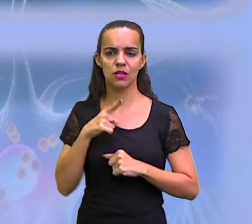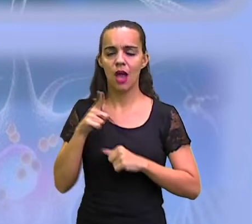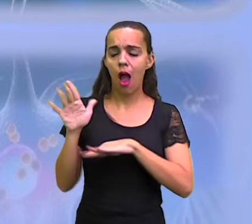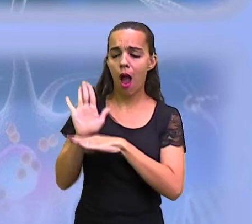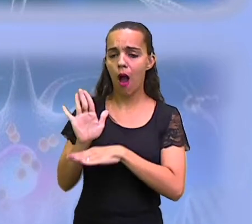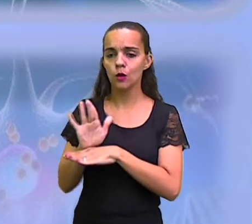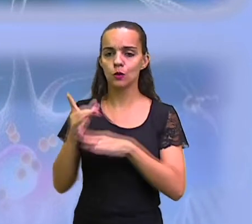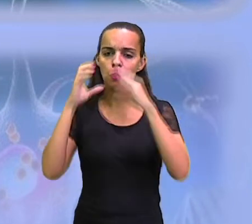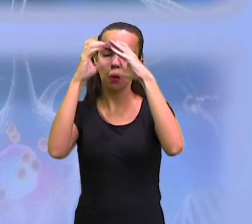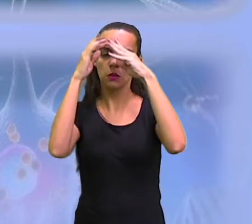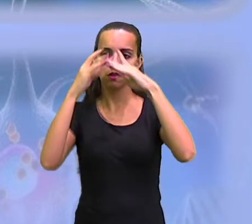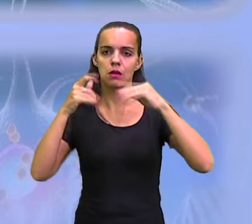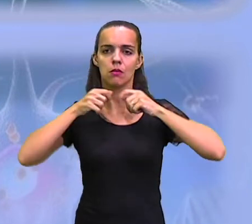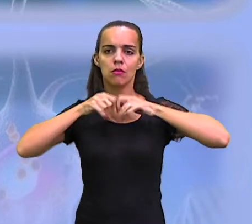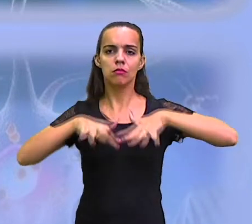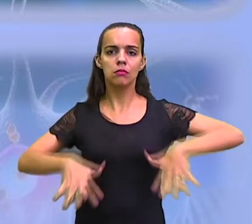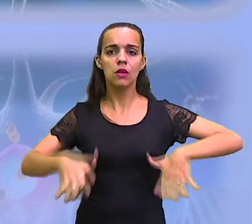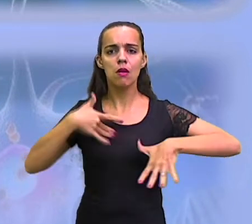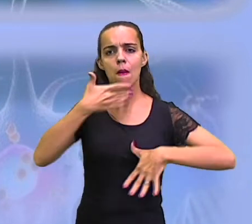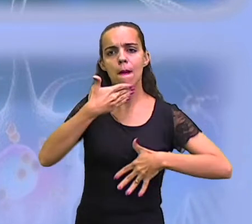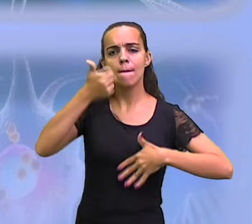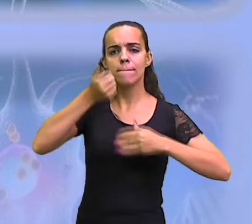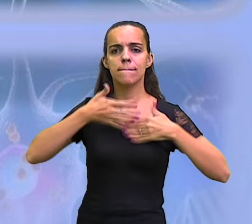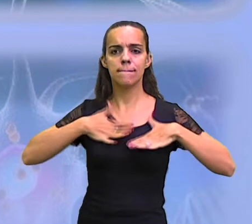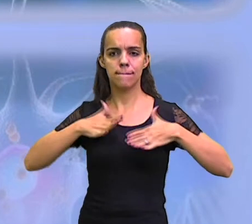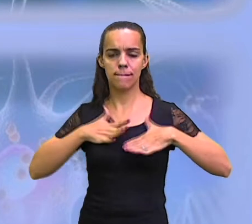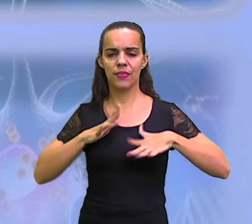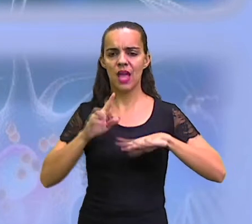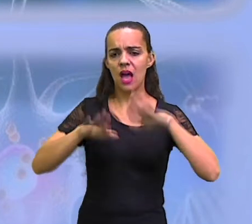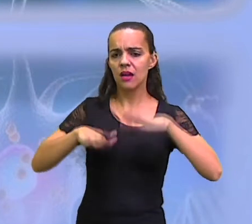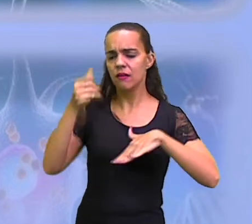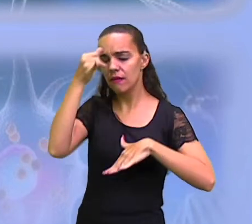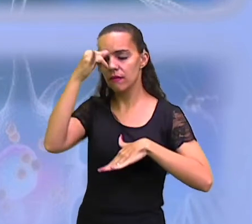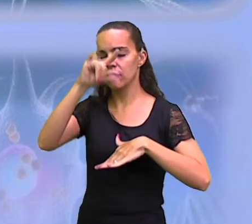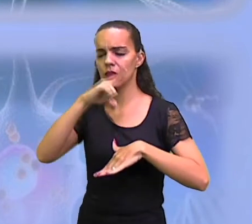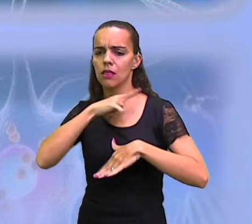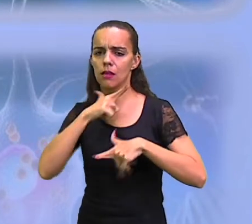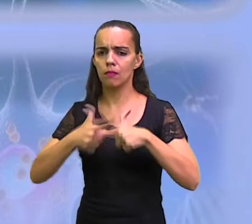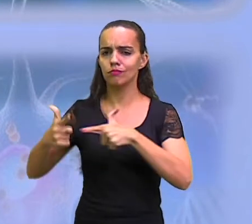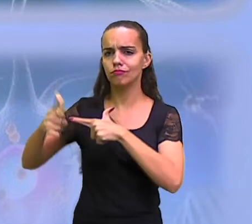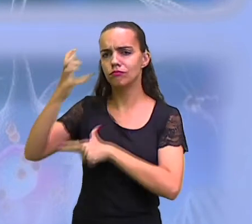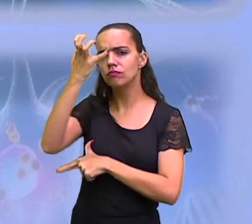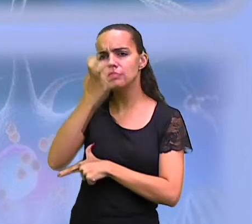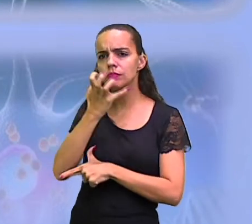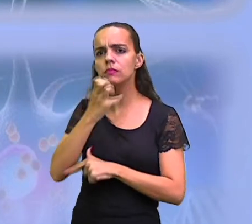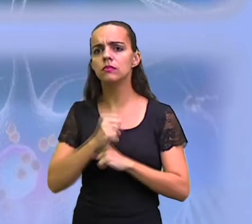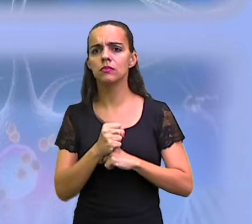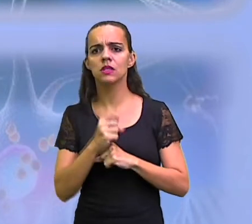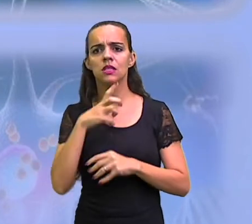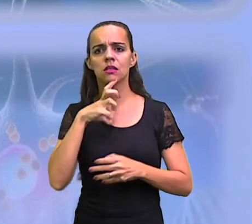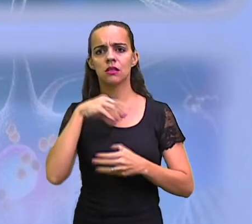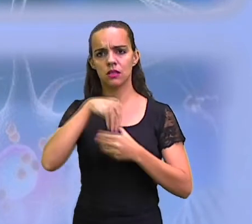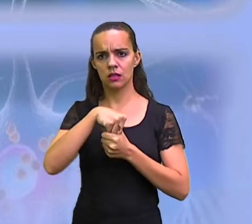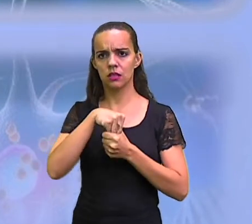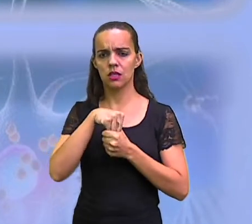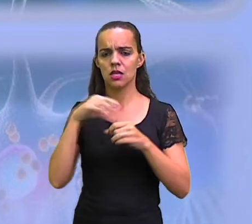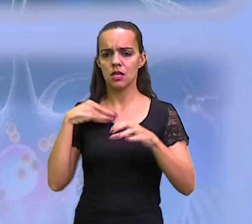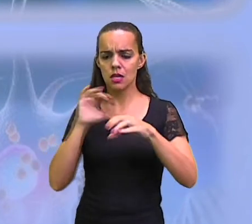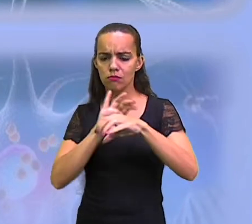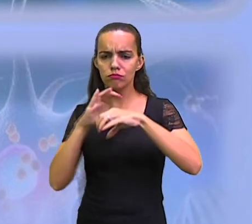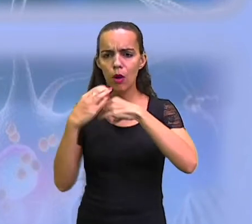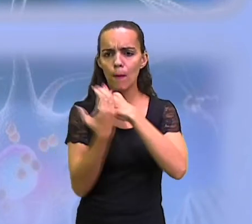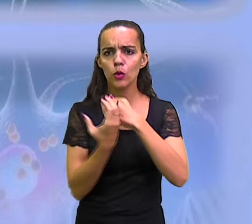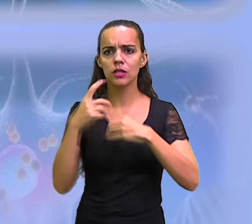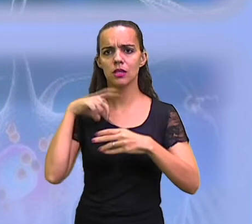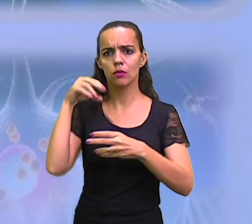nervoso central, que são extremamente graves. Lembra que a gente falou das capas,